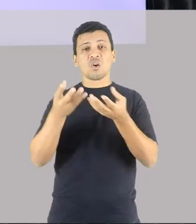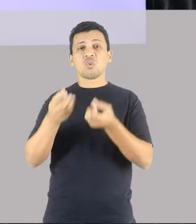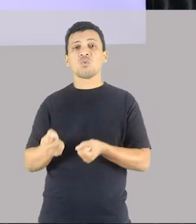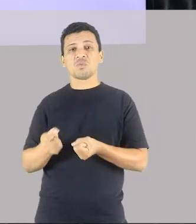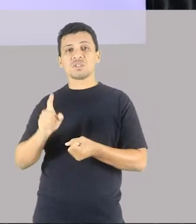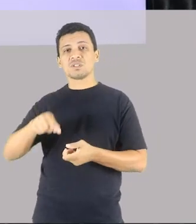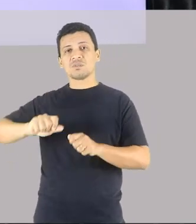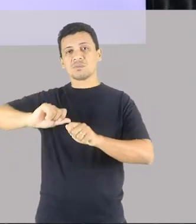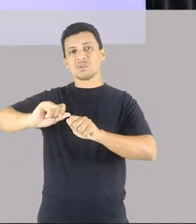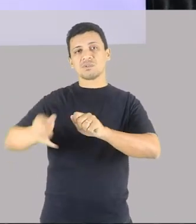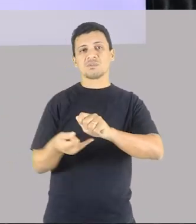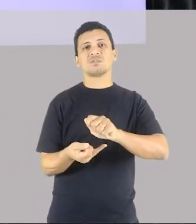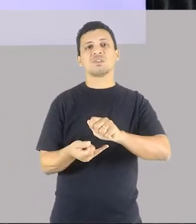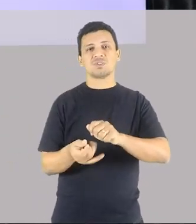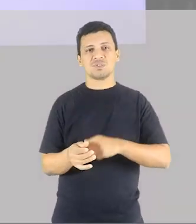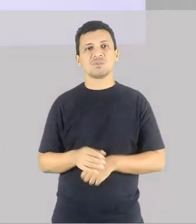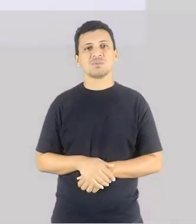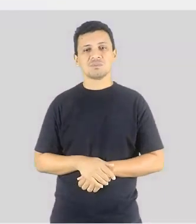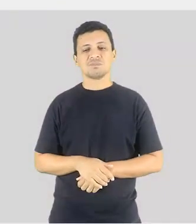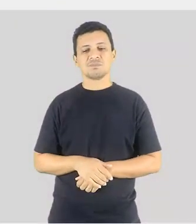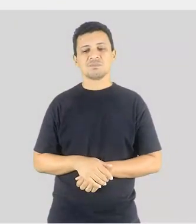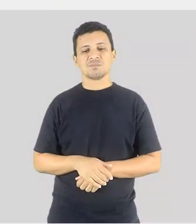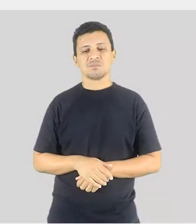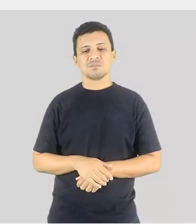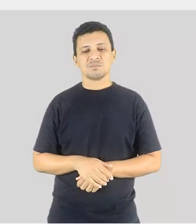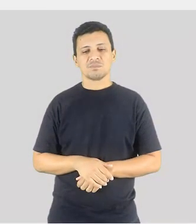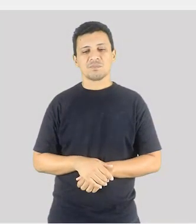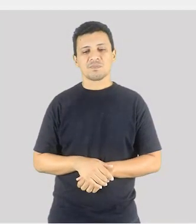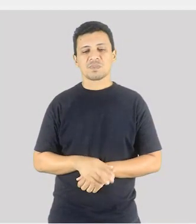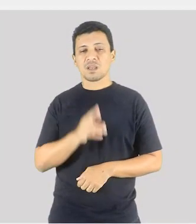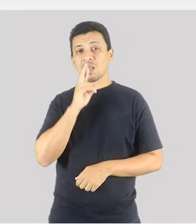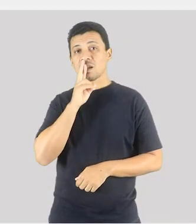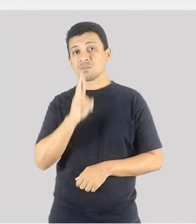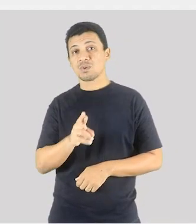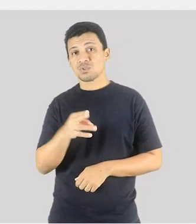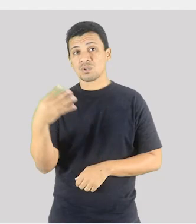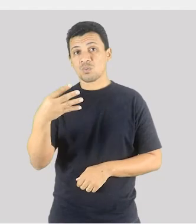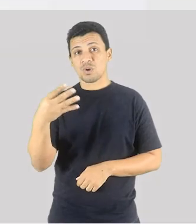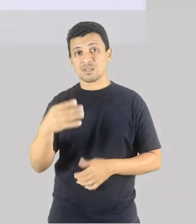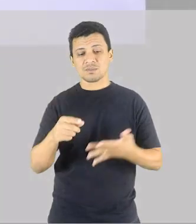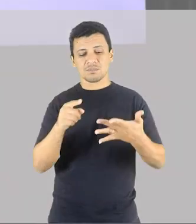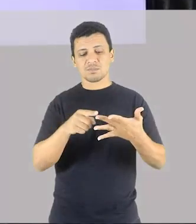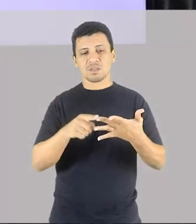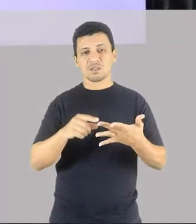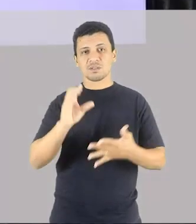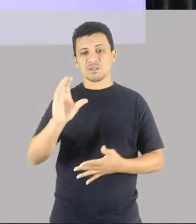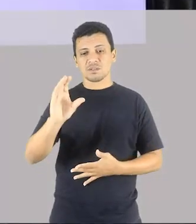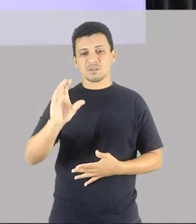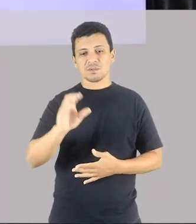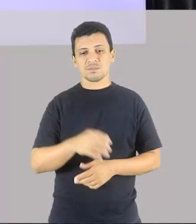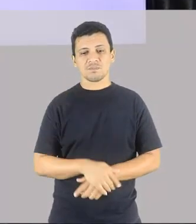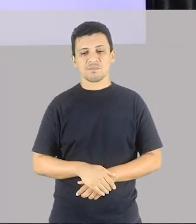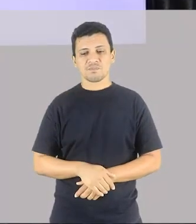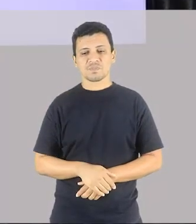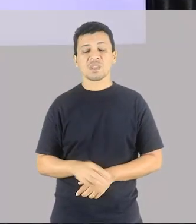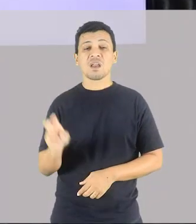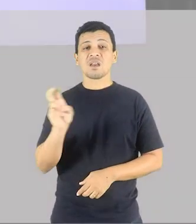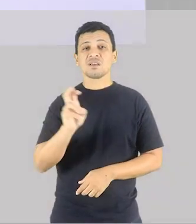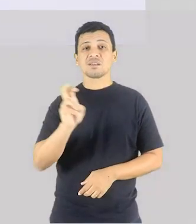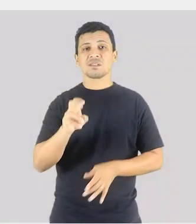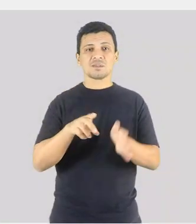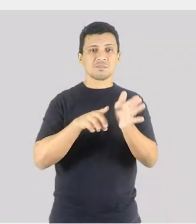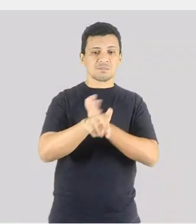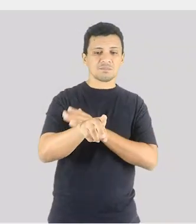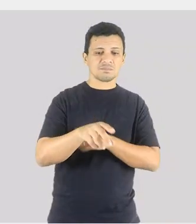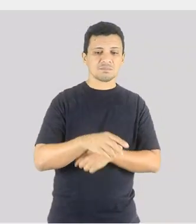adjetivo. Tá? A oração objetiva indireta completa o sentido do verbo. Então, quarta questão, letra C. Quinta questão,